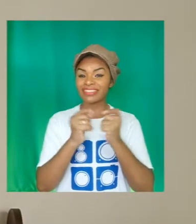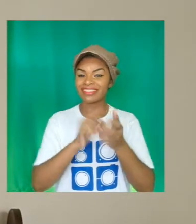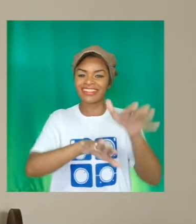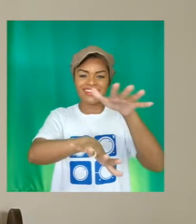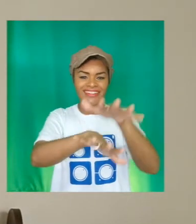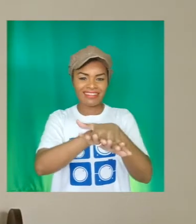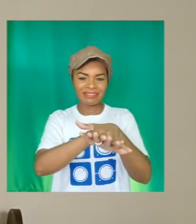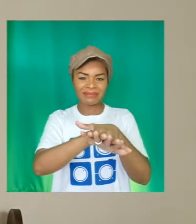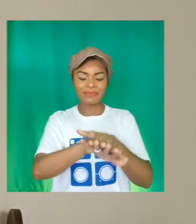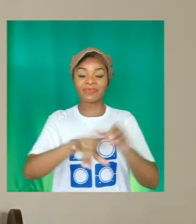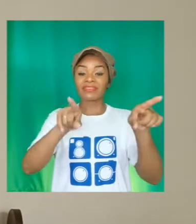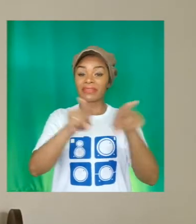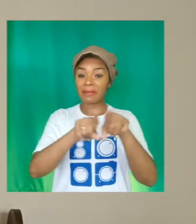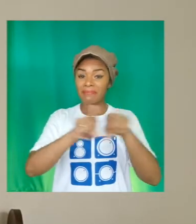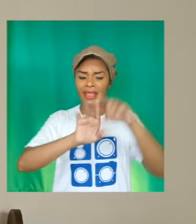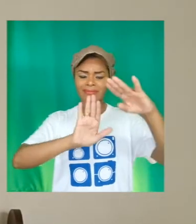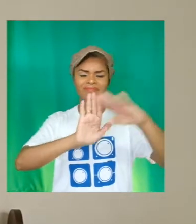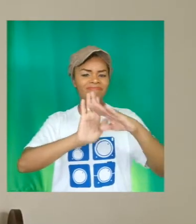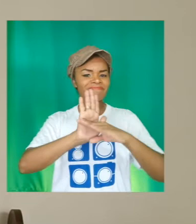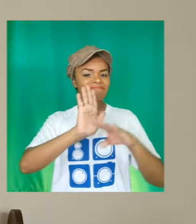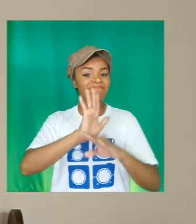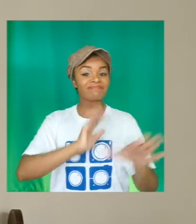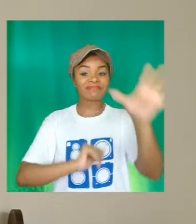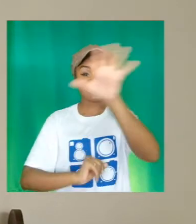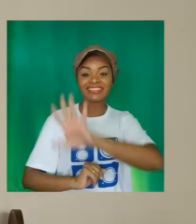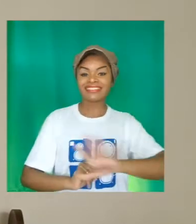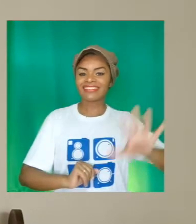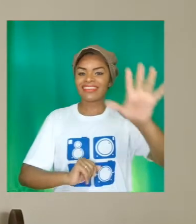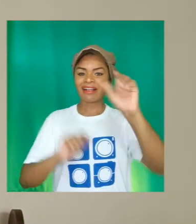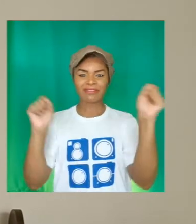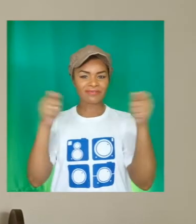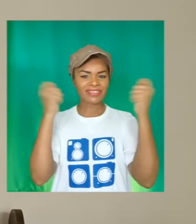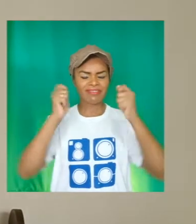divulgação das nossas atividades inclusivas